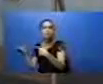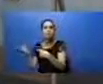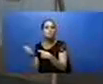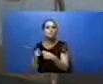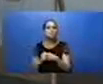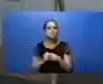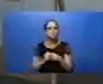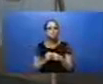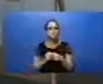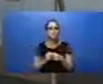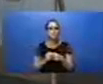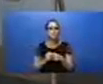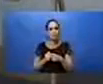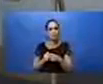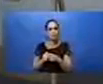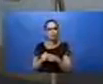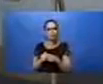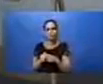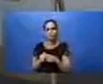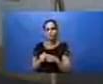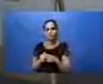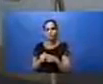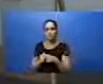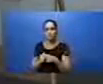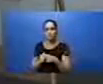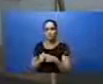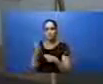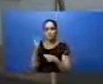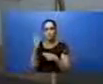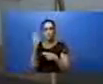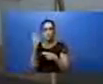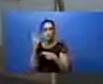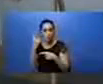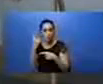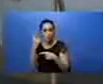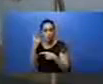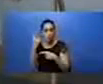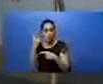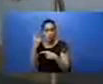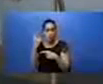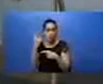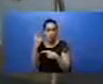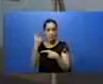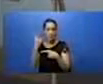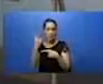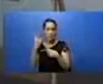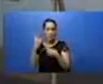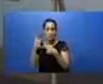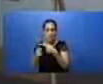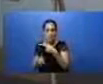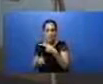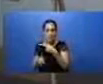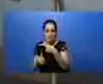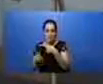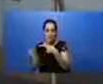Dividido por 2/6, 2 de 6, que é igual.